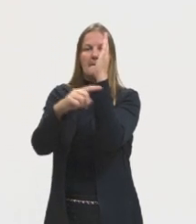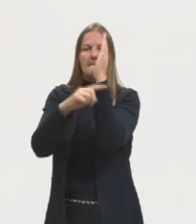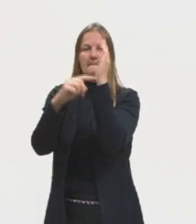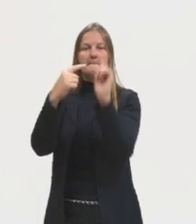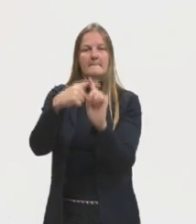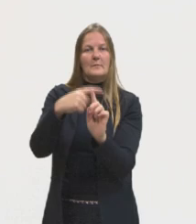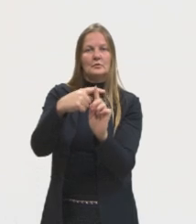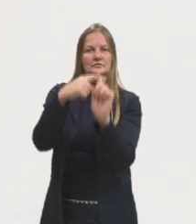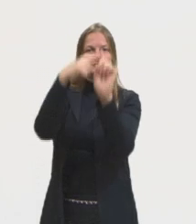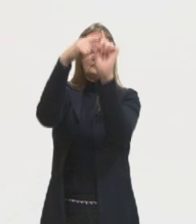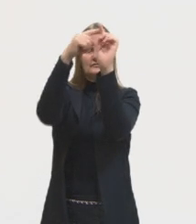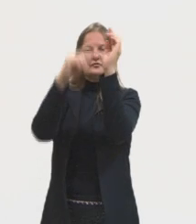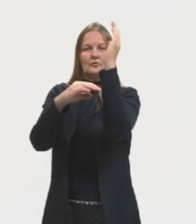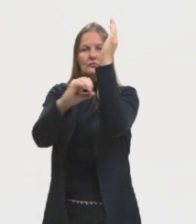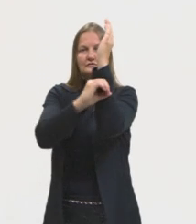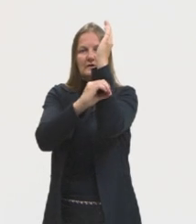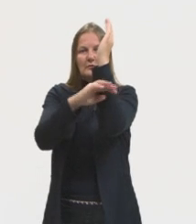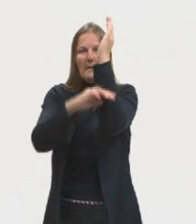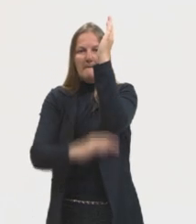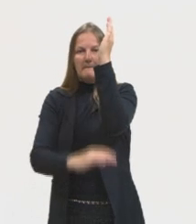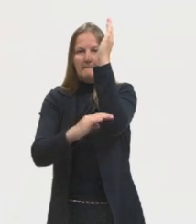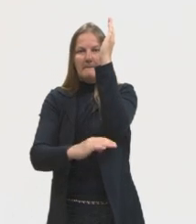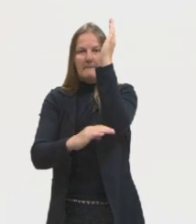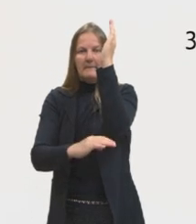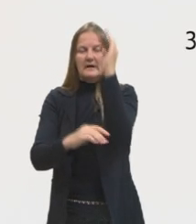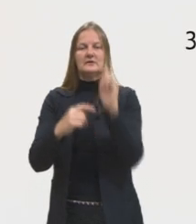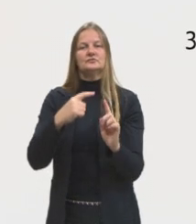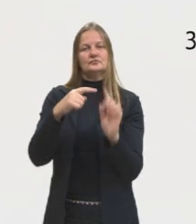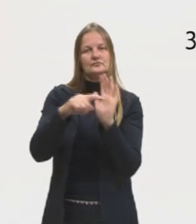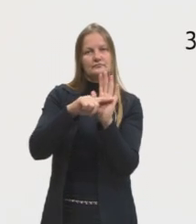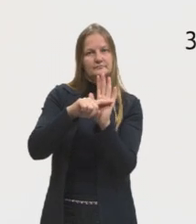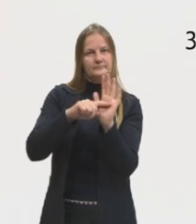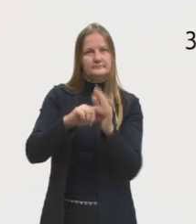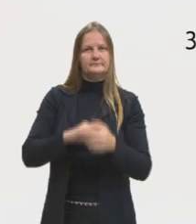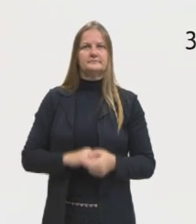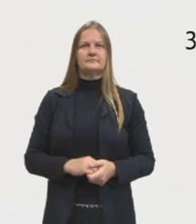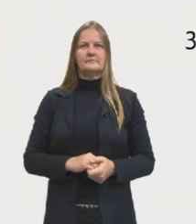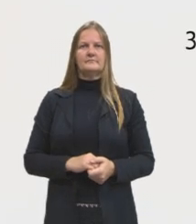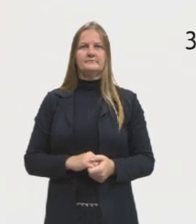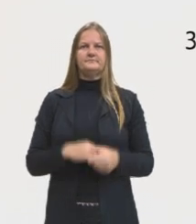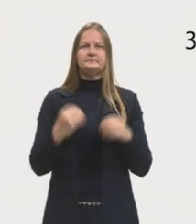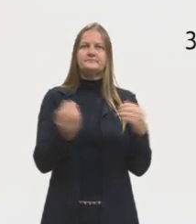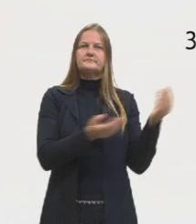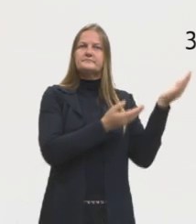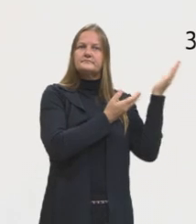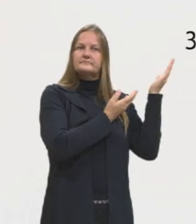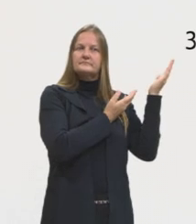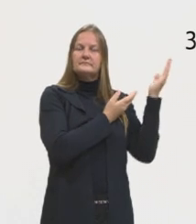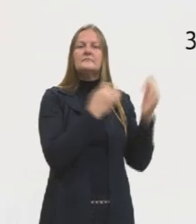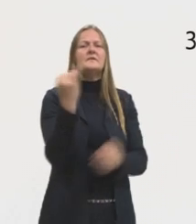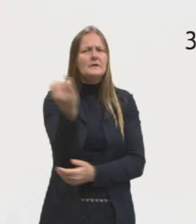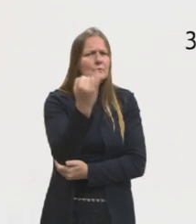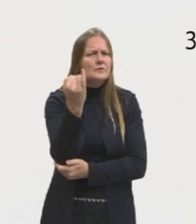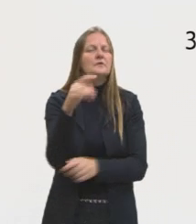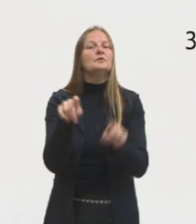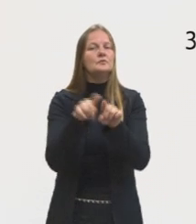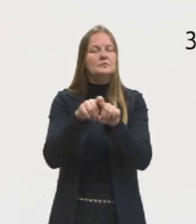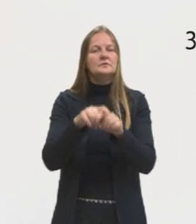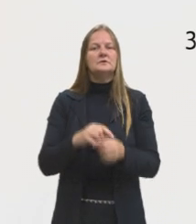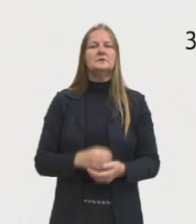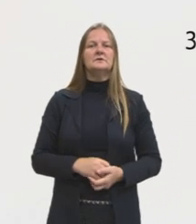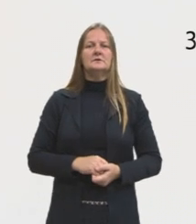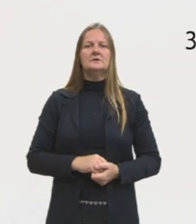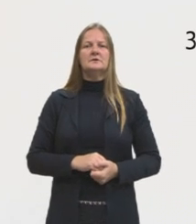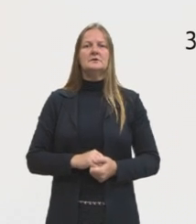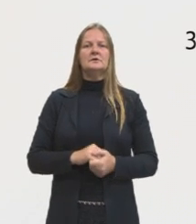positivos abaixo do zero então números negativos a outra informação relevante também que eu falei da aula